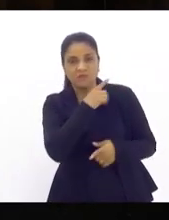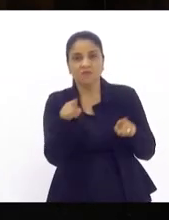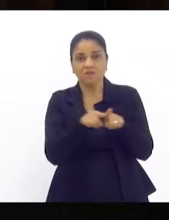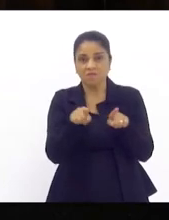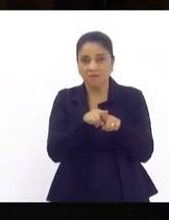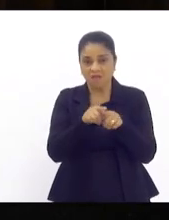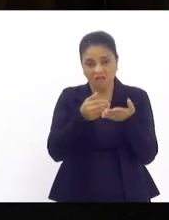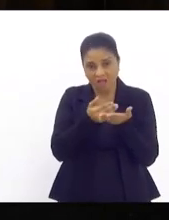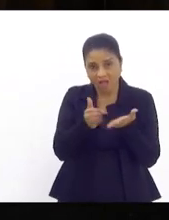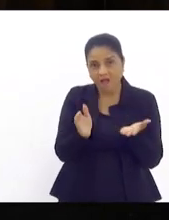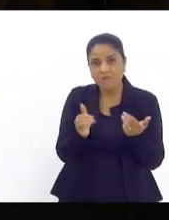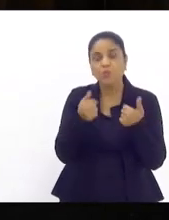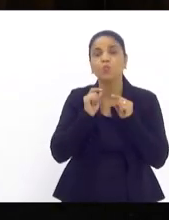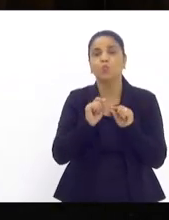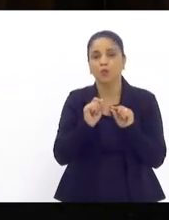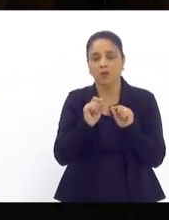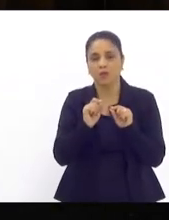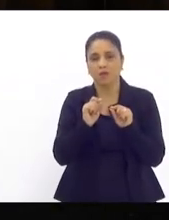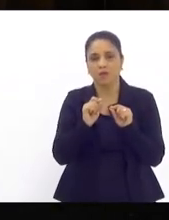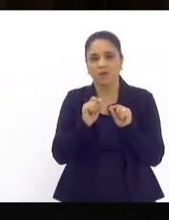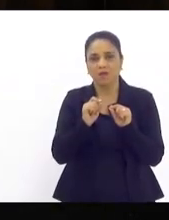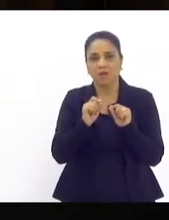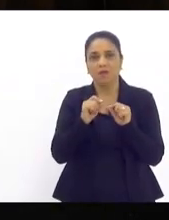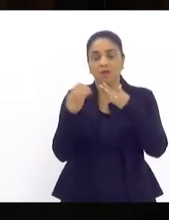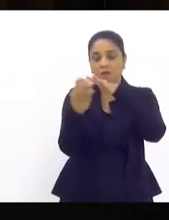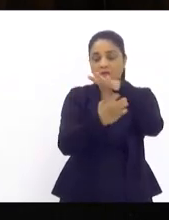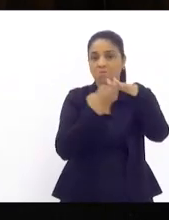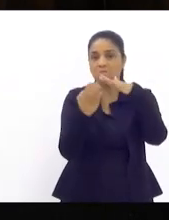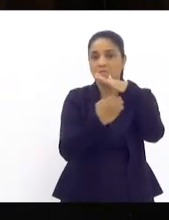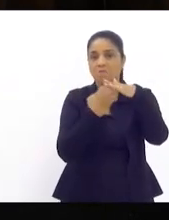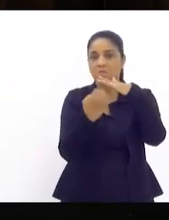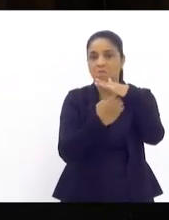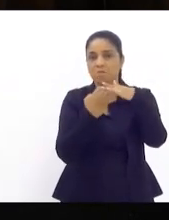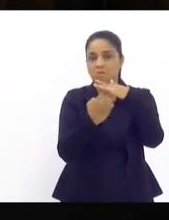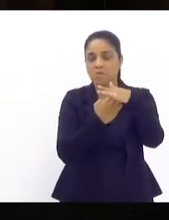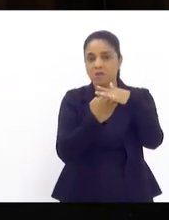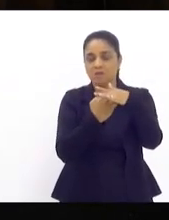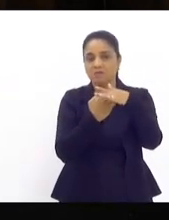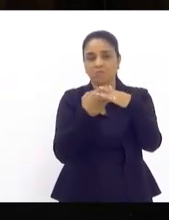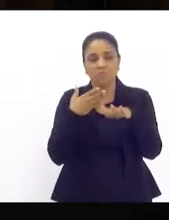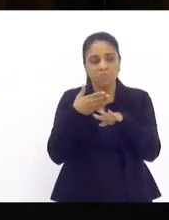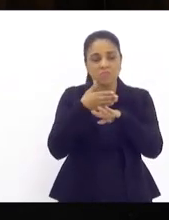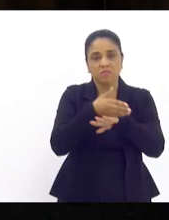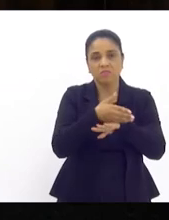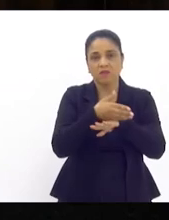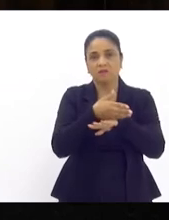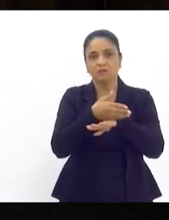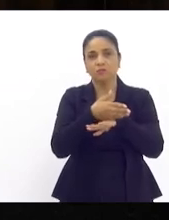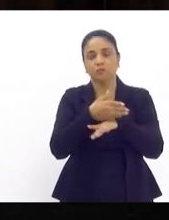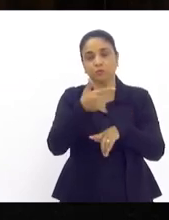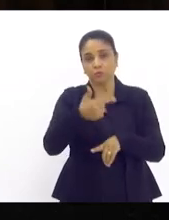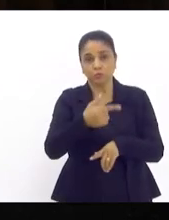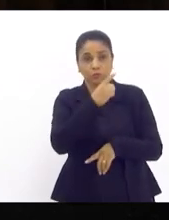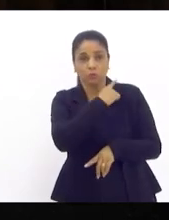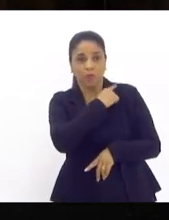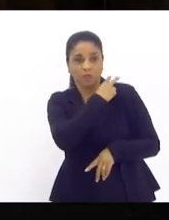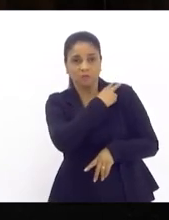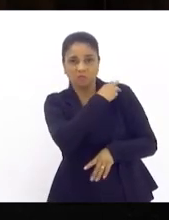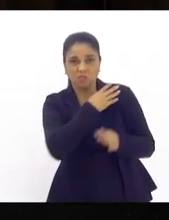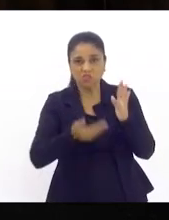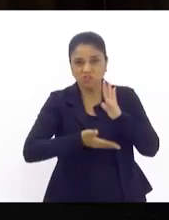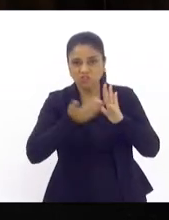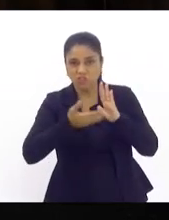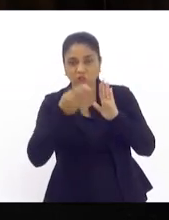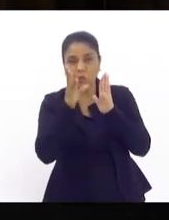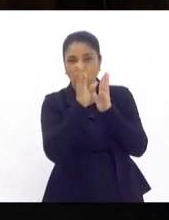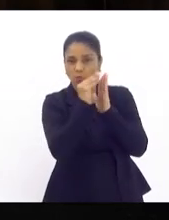a possibilidade de que empresas venham a atuar no ensino médio, retirando conteúdos que são fundamentais,